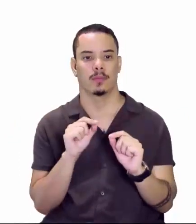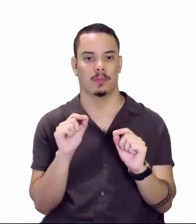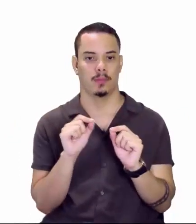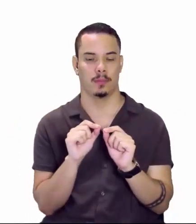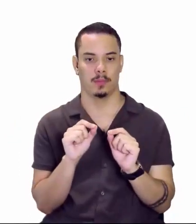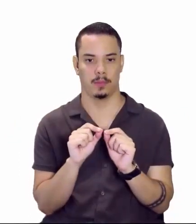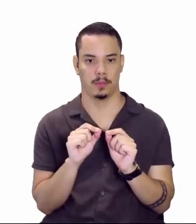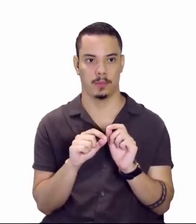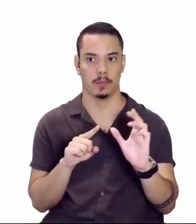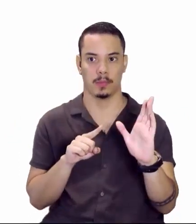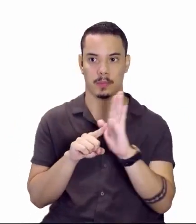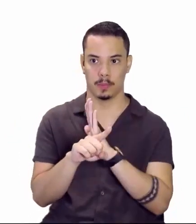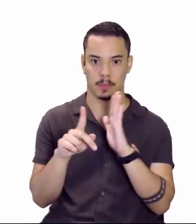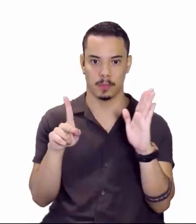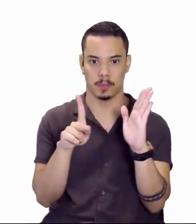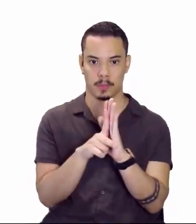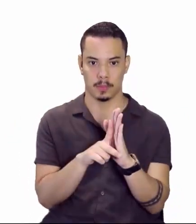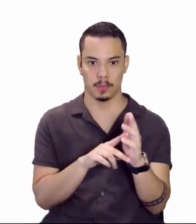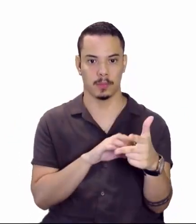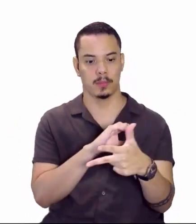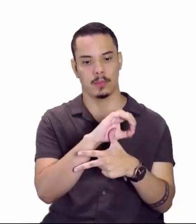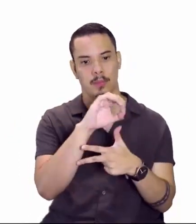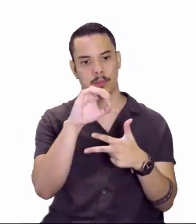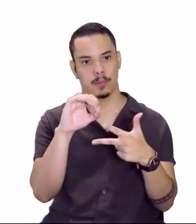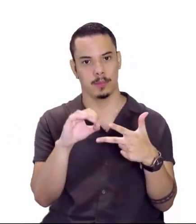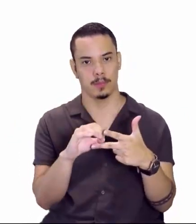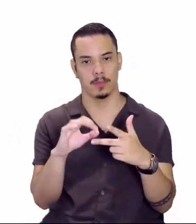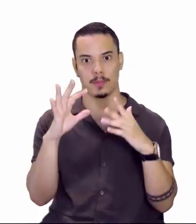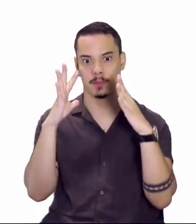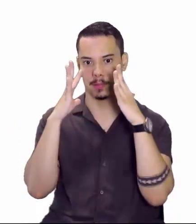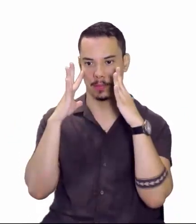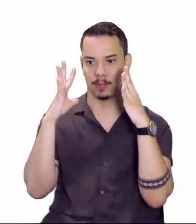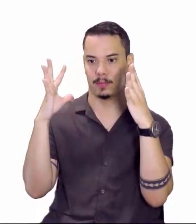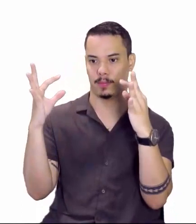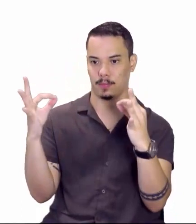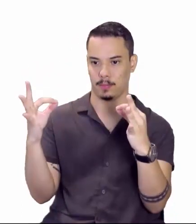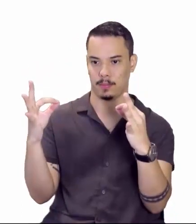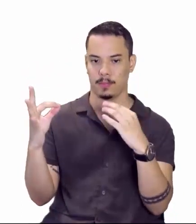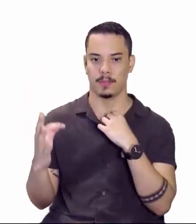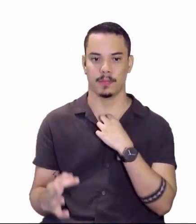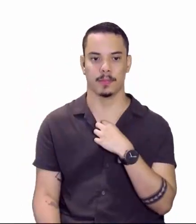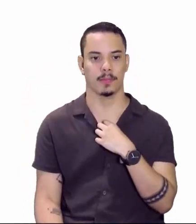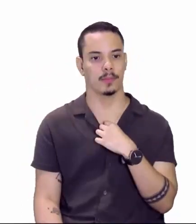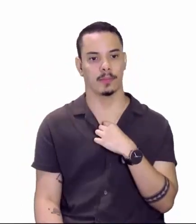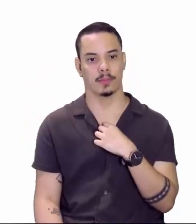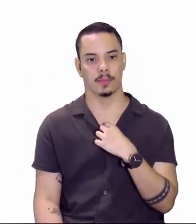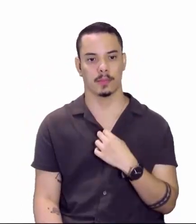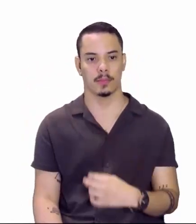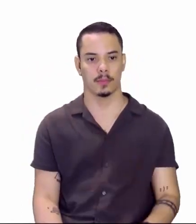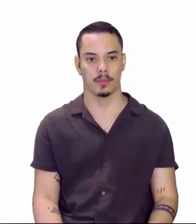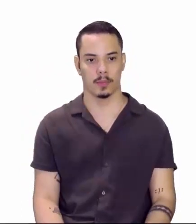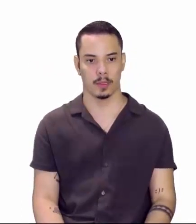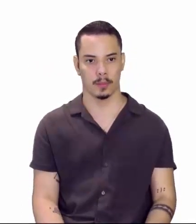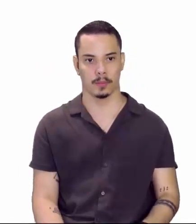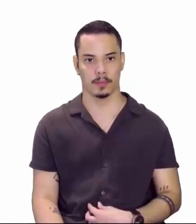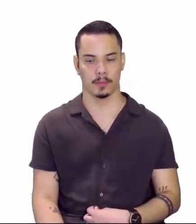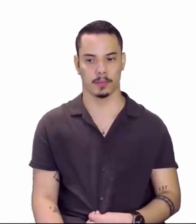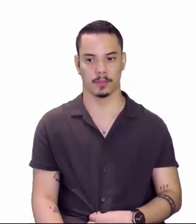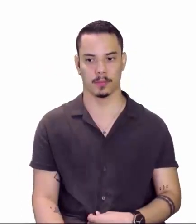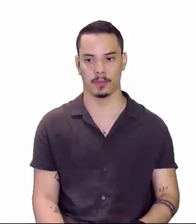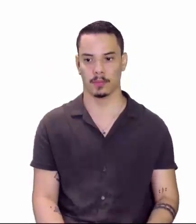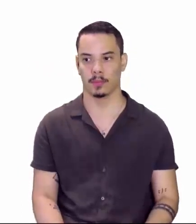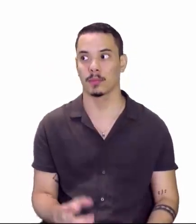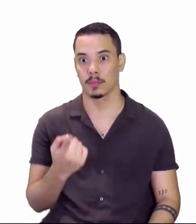nossa questão, que é se liga no Enem. E aí, vamos